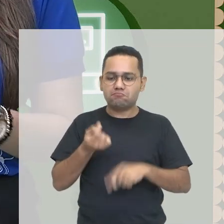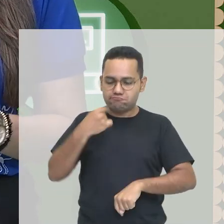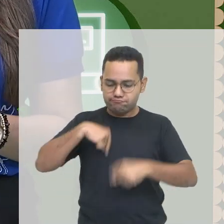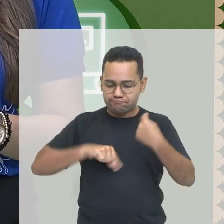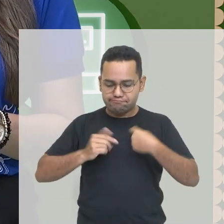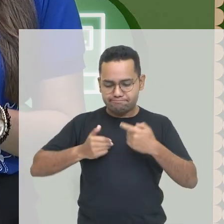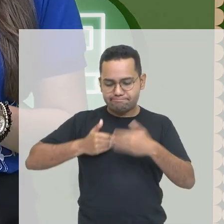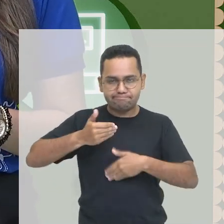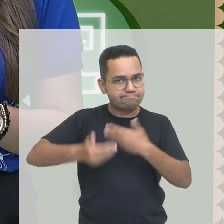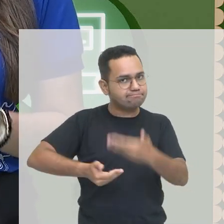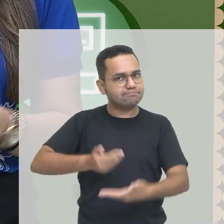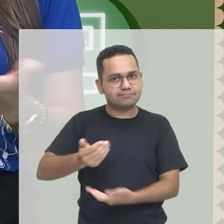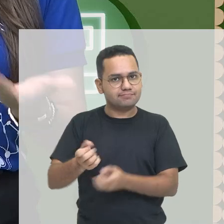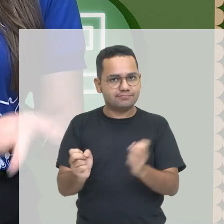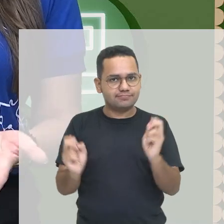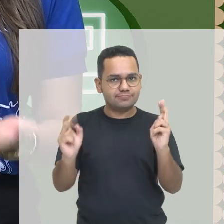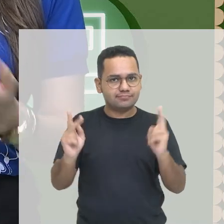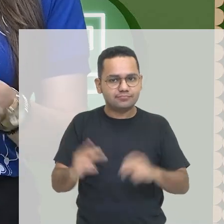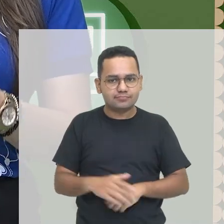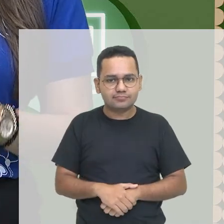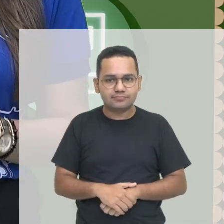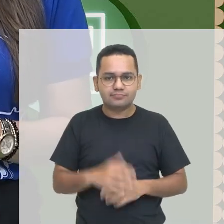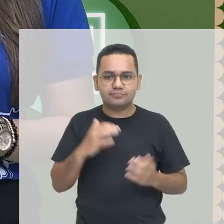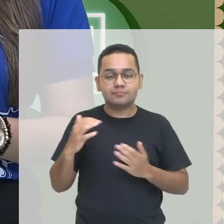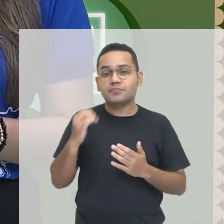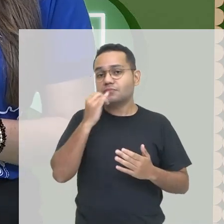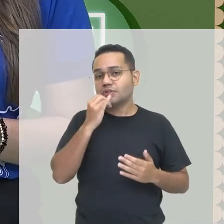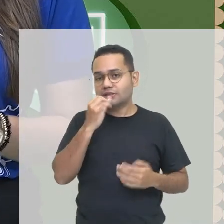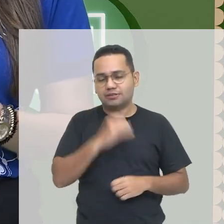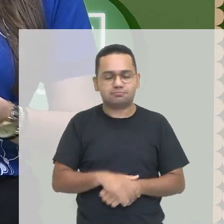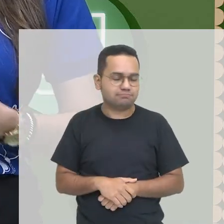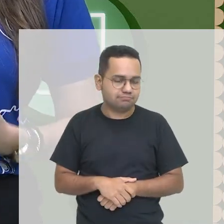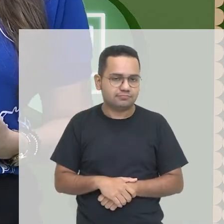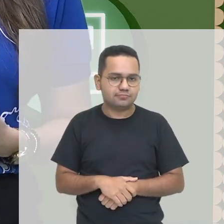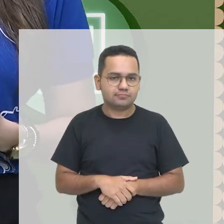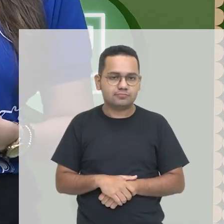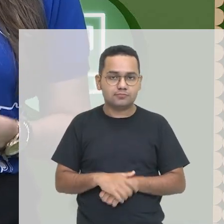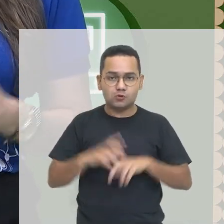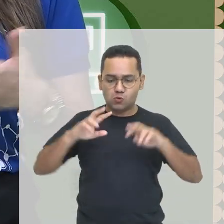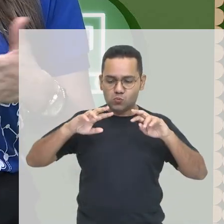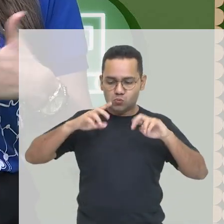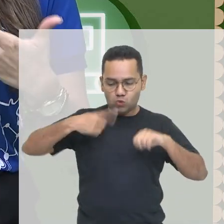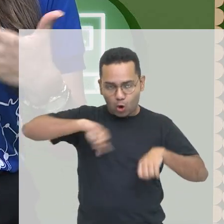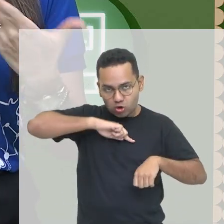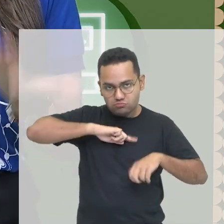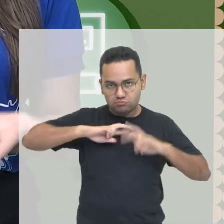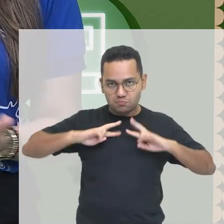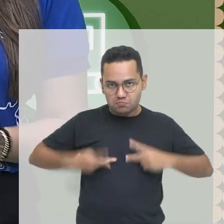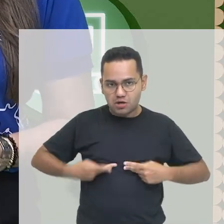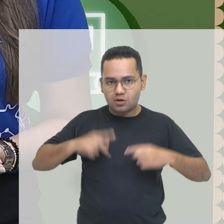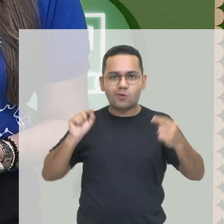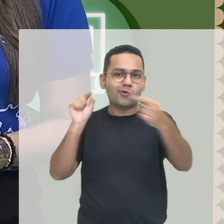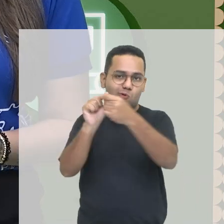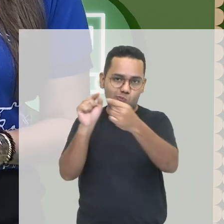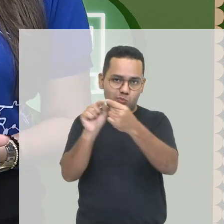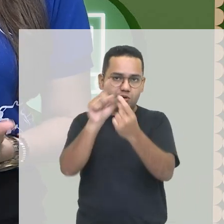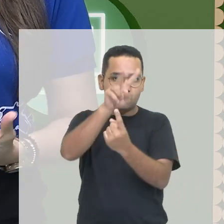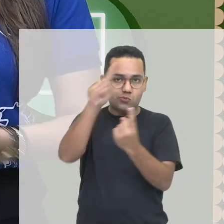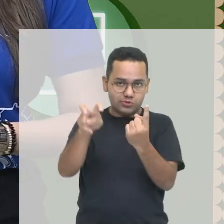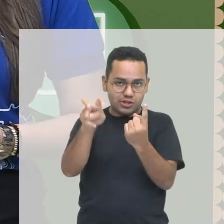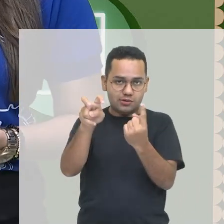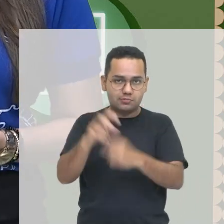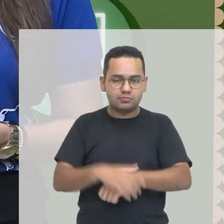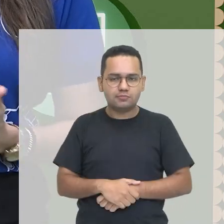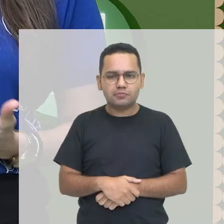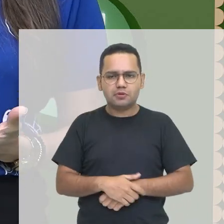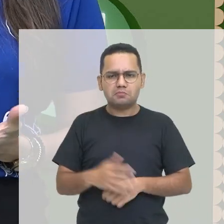metabolismo funcione, certo? Nós, seres humanos, somos heterotróficos. A gente não produz o seu próprio alimento. Aí vem aquela